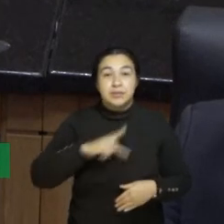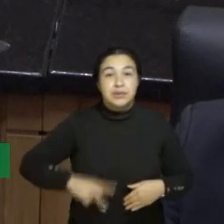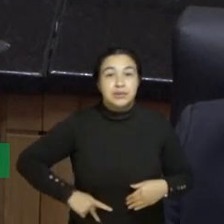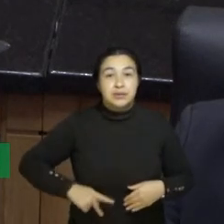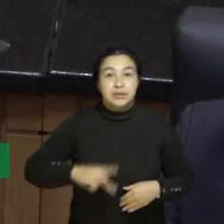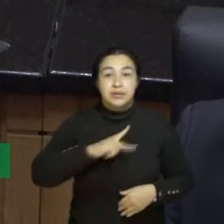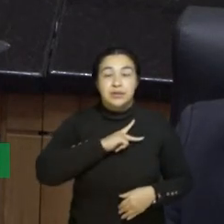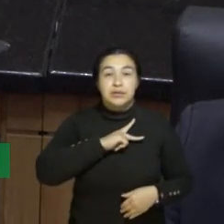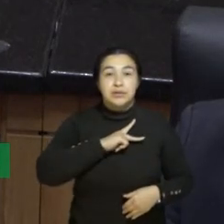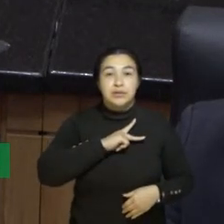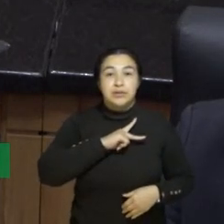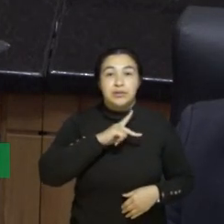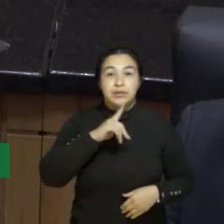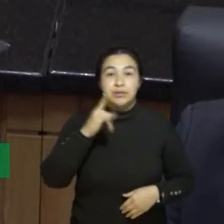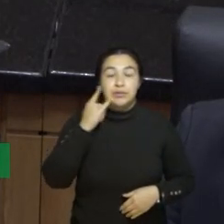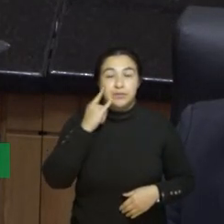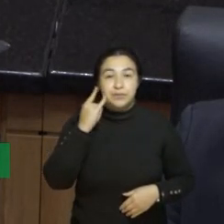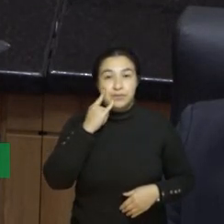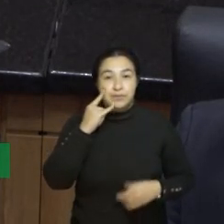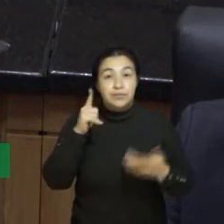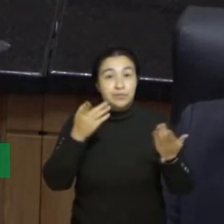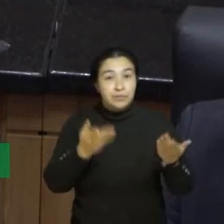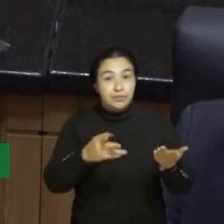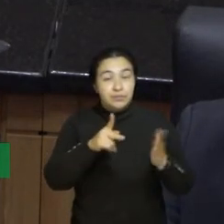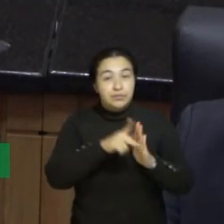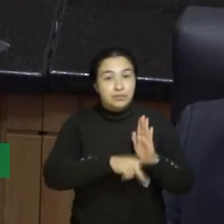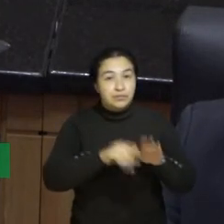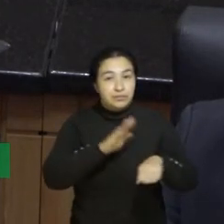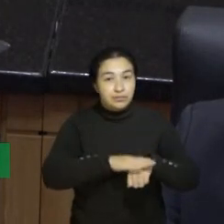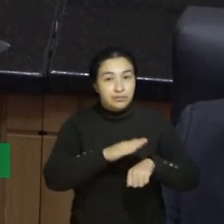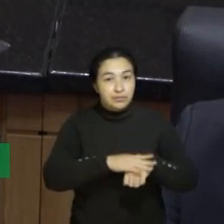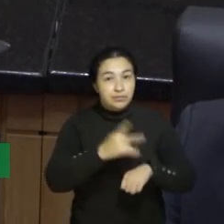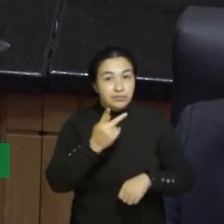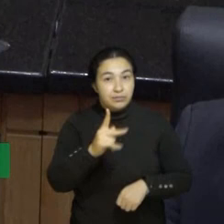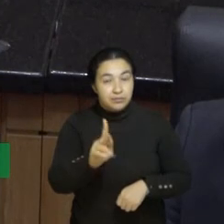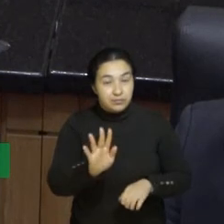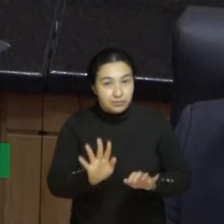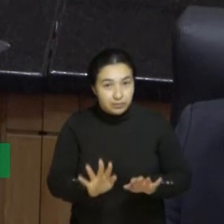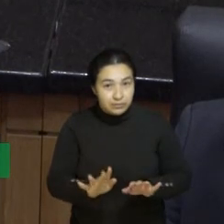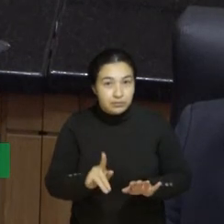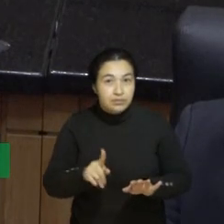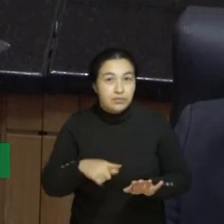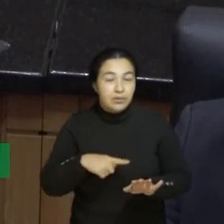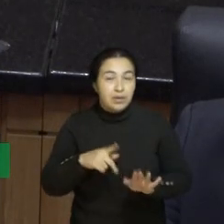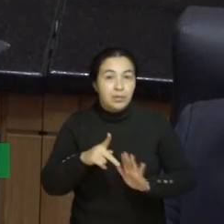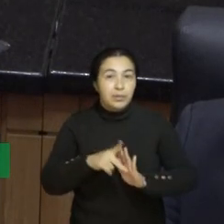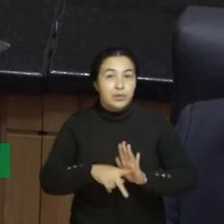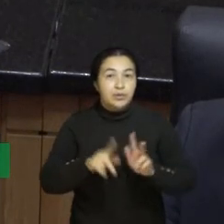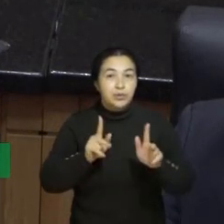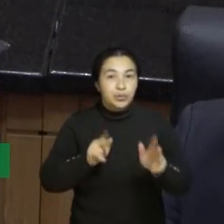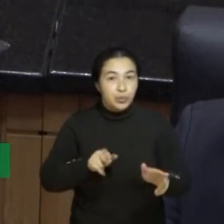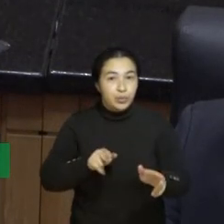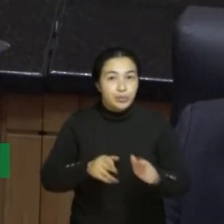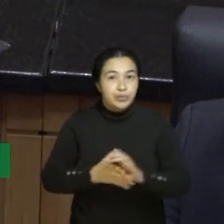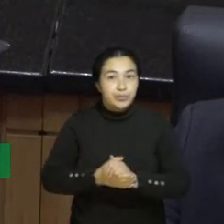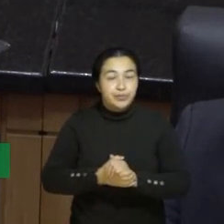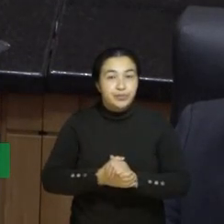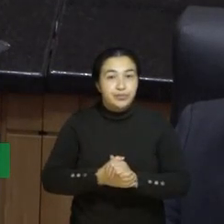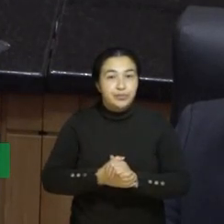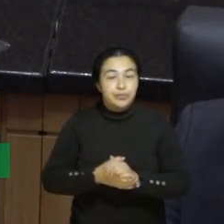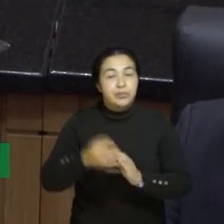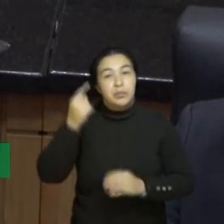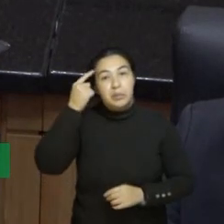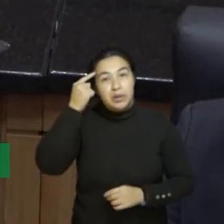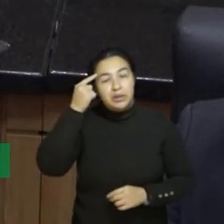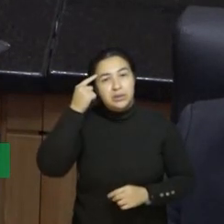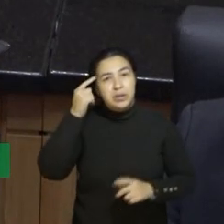de Nadal. Esse é um projeto de Vossa Excelência, que nós também tivemos um projeto da mesma natureza e foi apensado